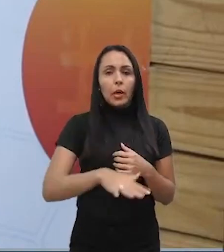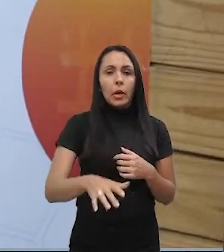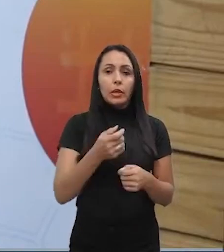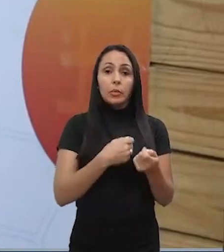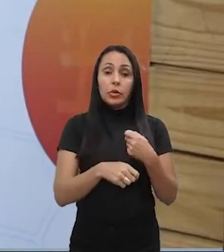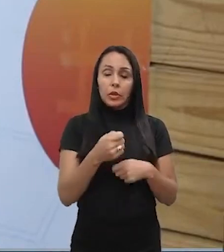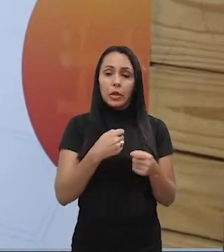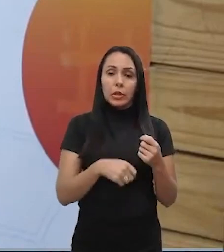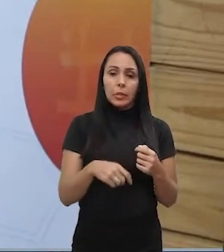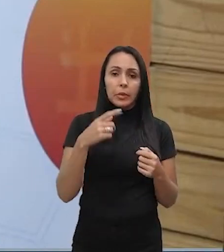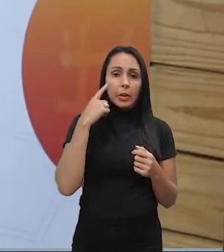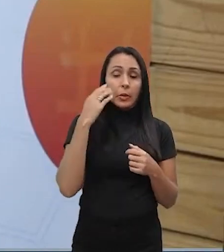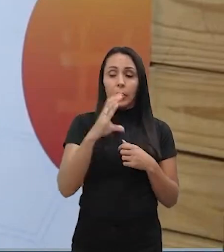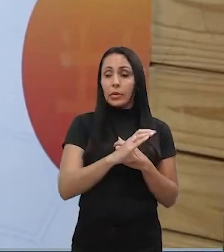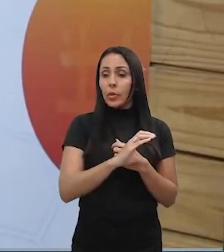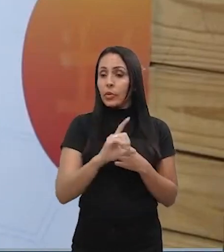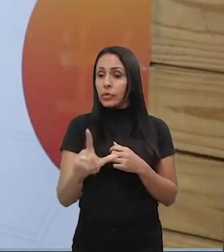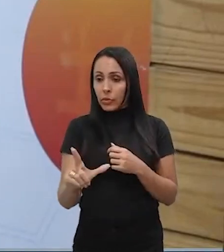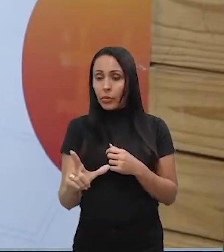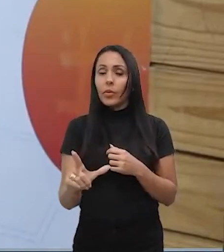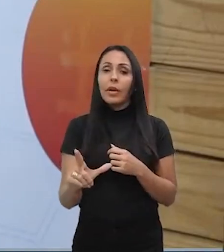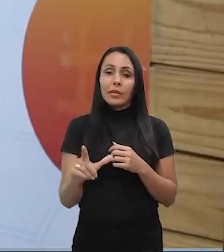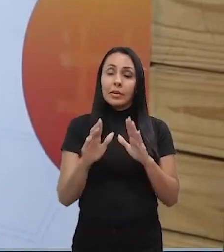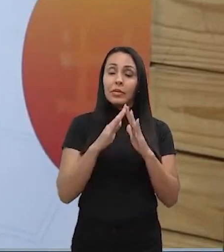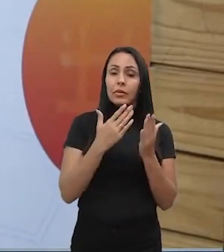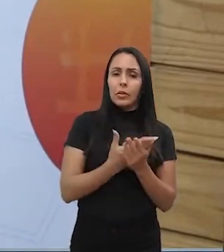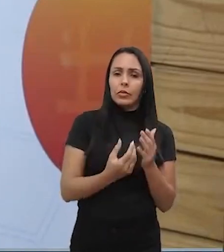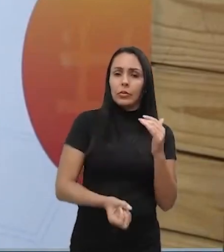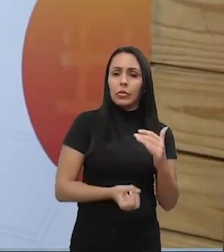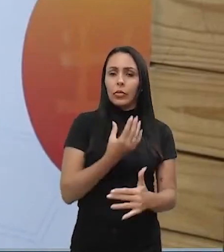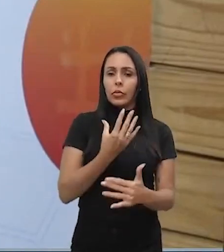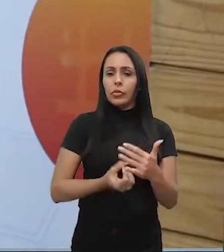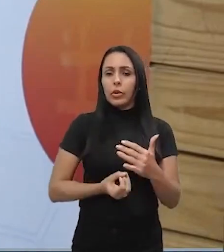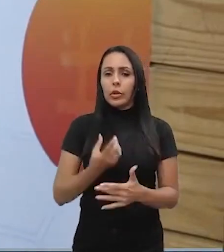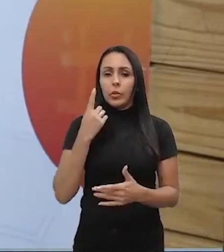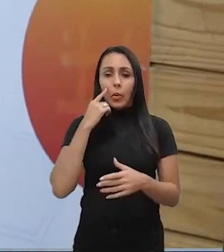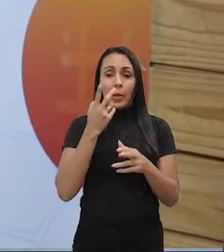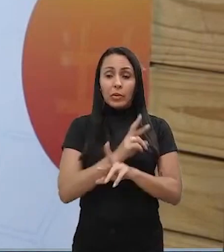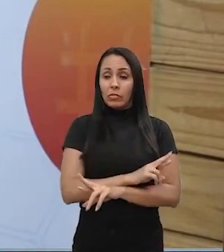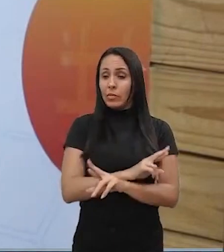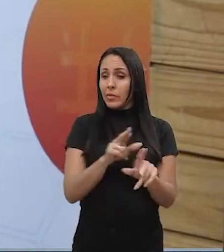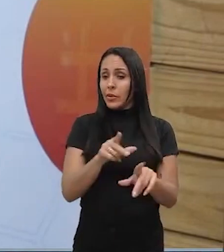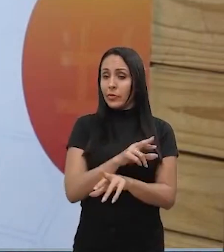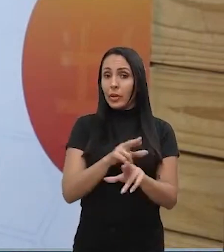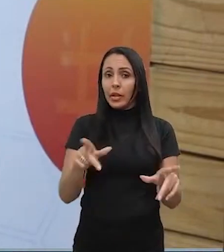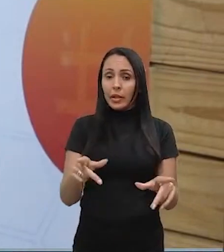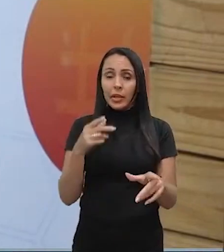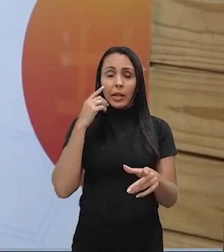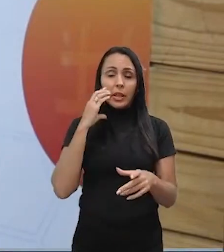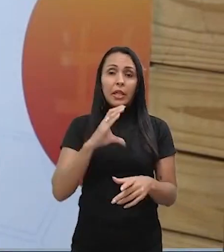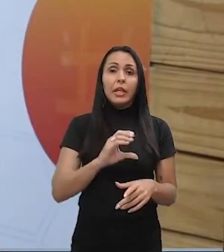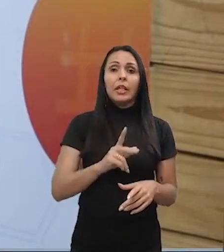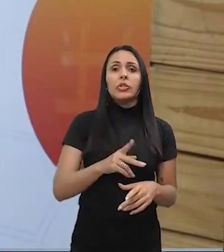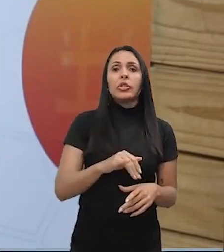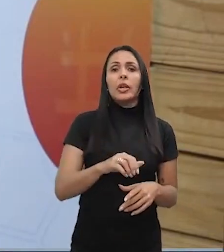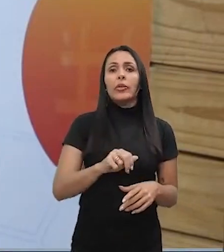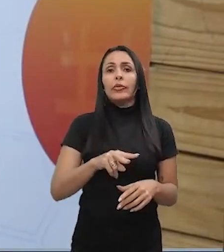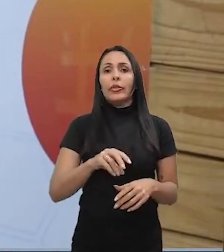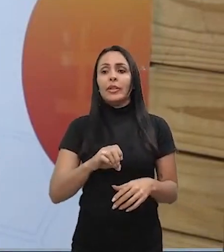administrativos, que são as escolas clássicas. Essas escolas vão surgir num momento que é distinto, tá certo? Que a Renata vai falar sobre isso